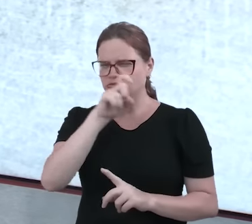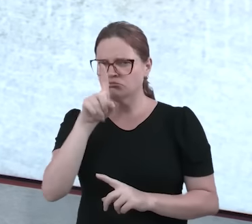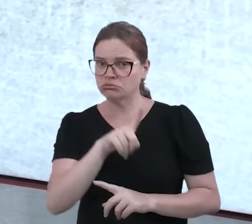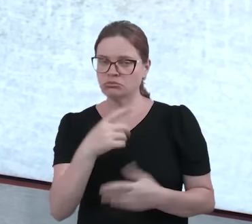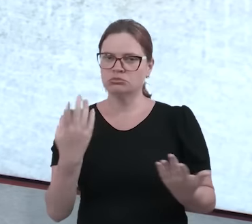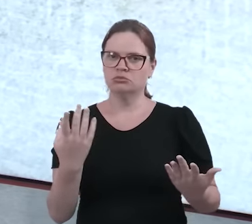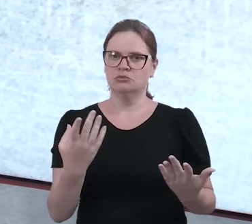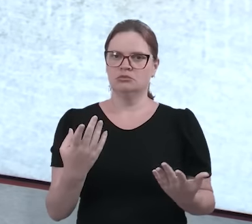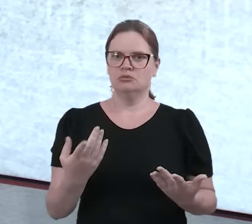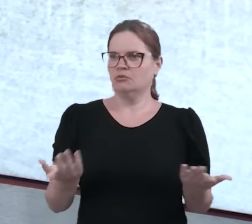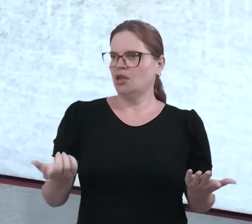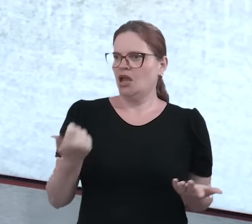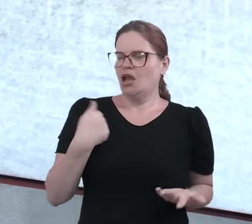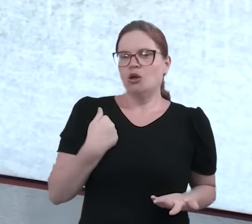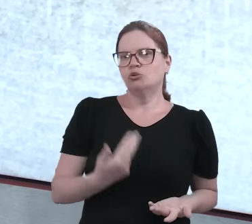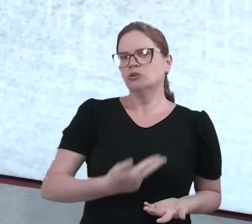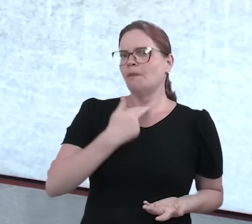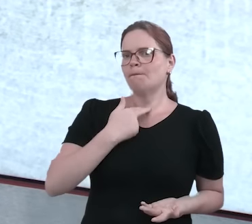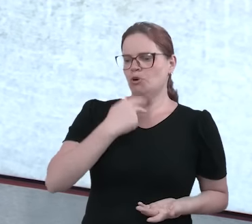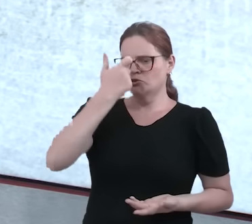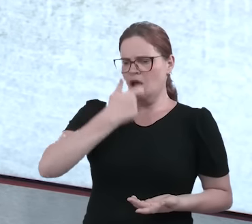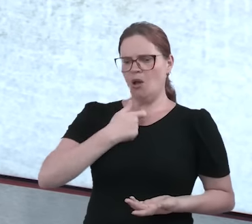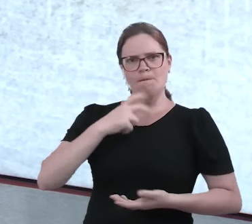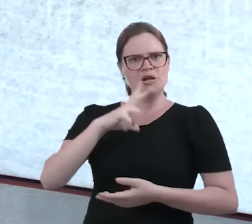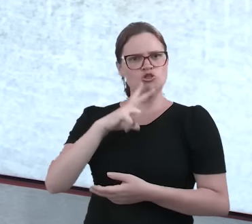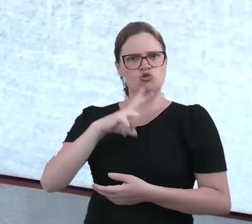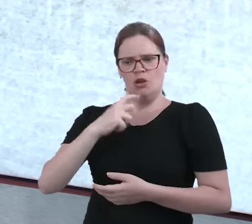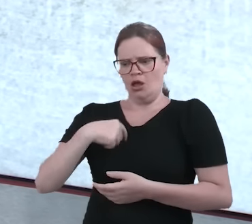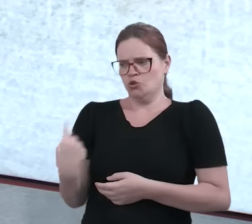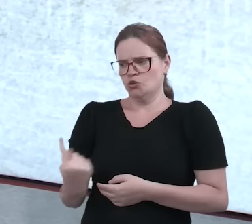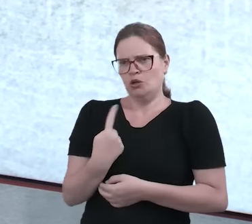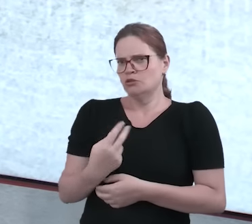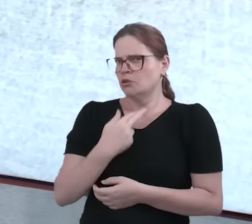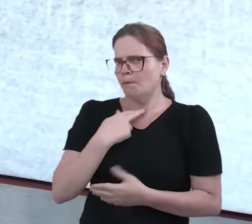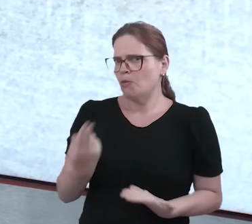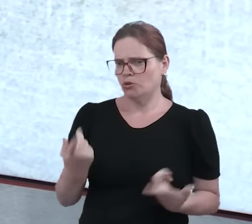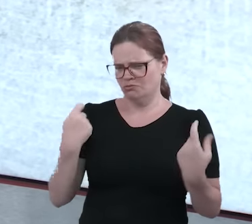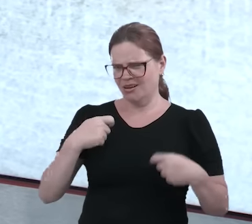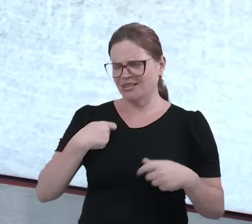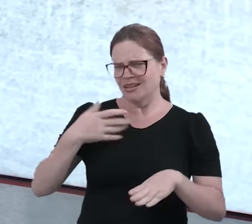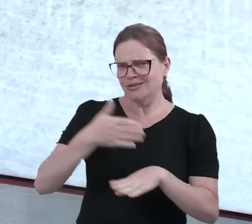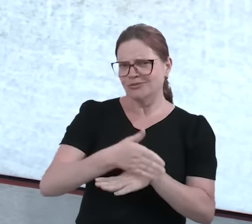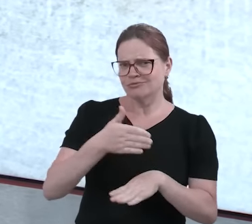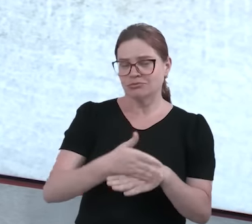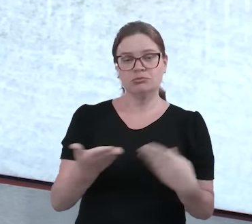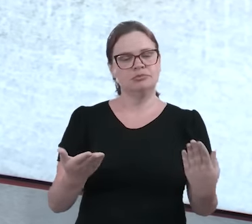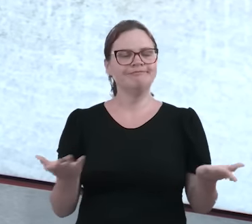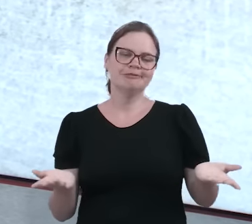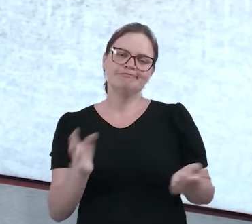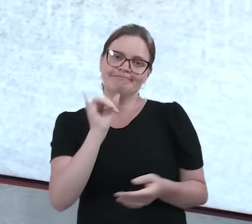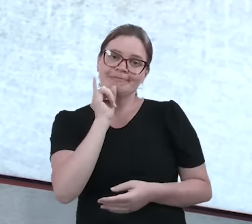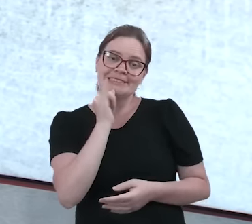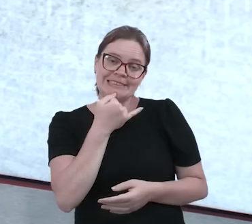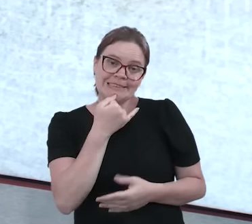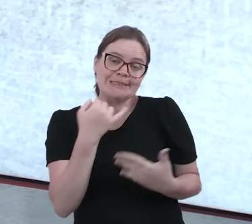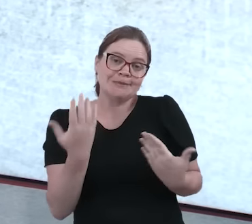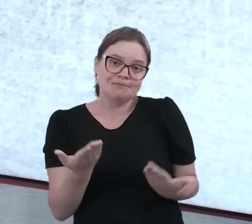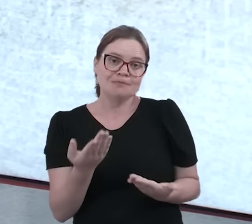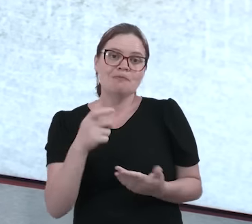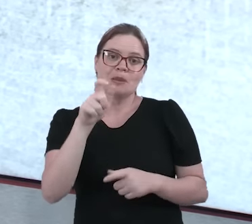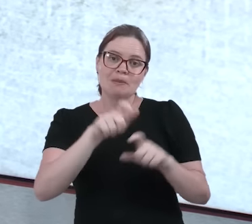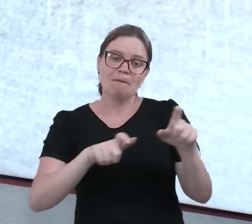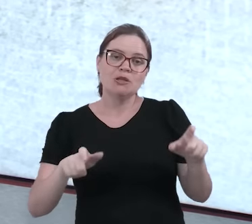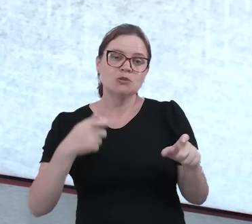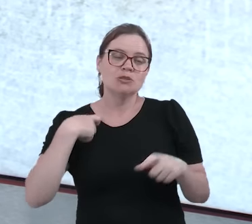posso ter a minha comunhão com Deus sozinho? Infelizmente, existem até aqueles que pensam que